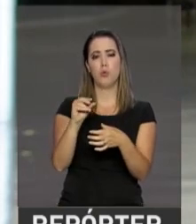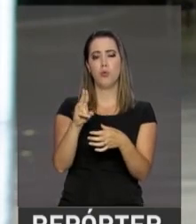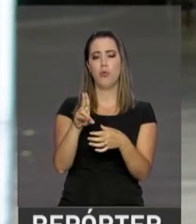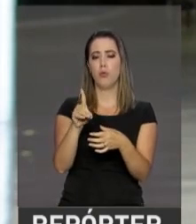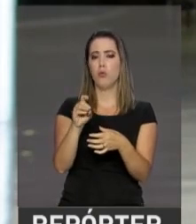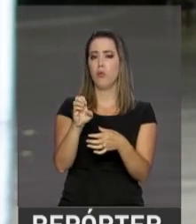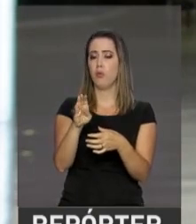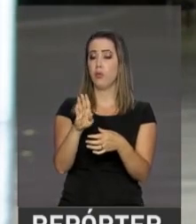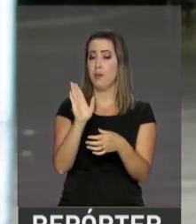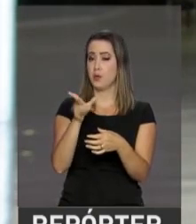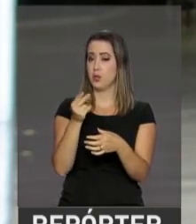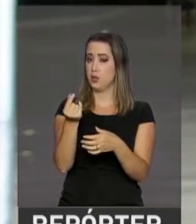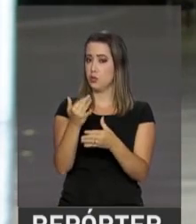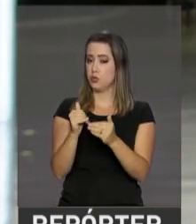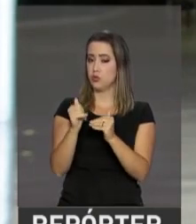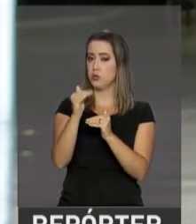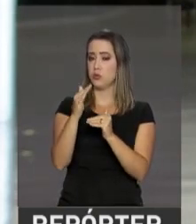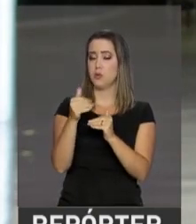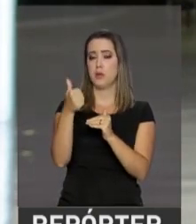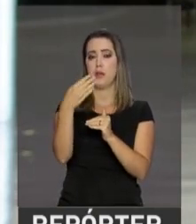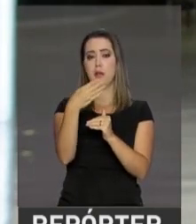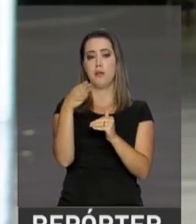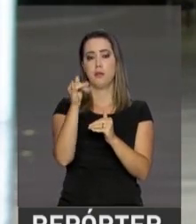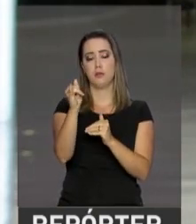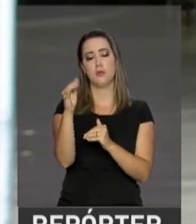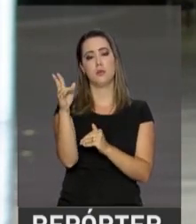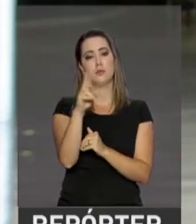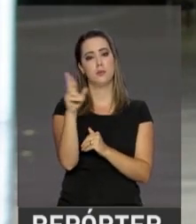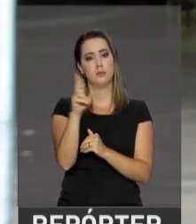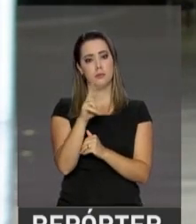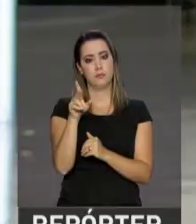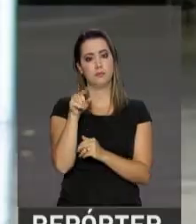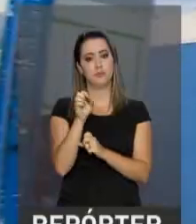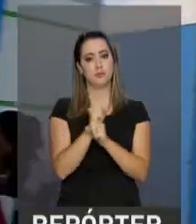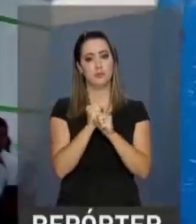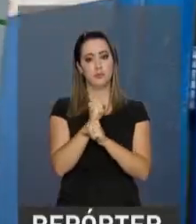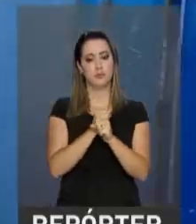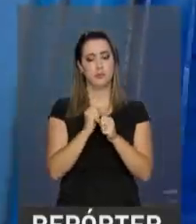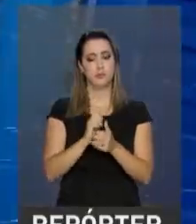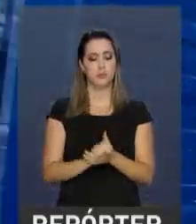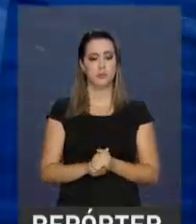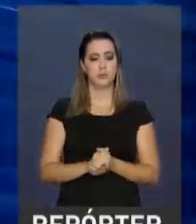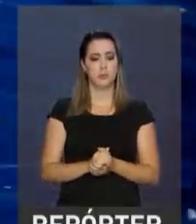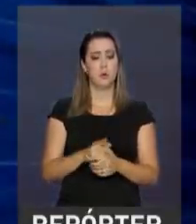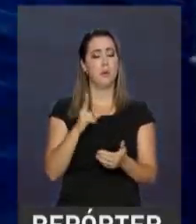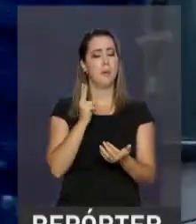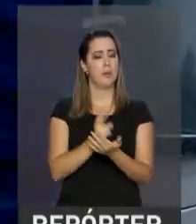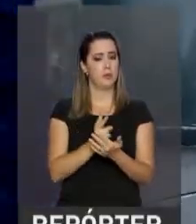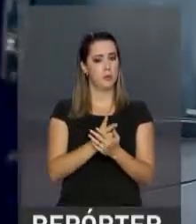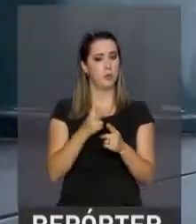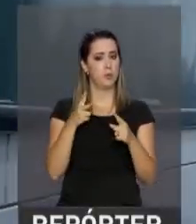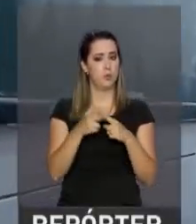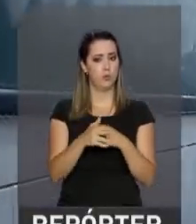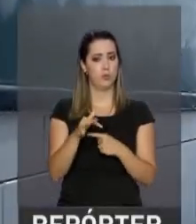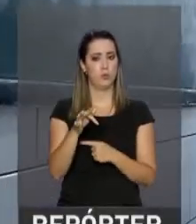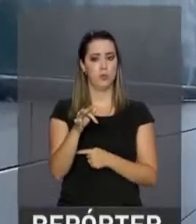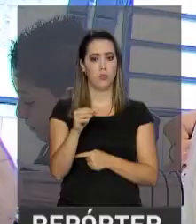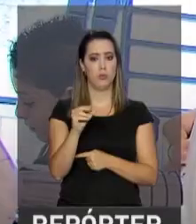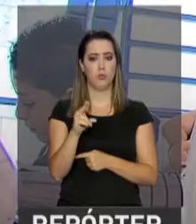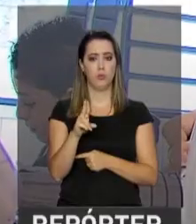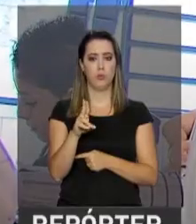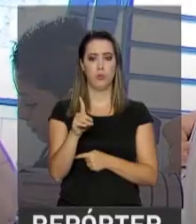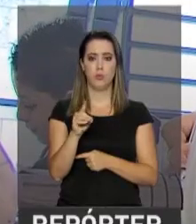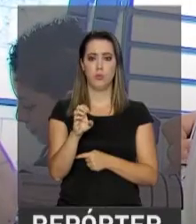possui provisão de cerca de R$ 14 bilhões para este ano. Mesmo com o corte do Fundeb, o Ministério da